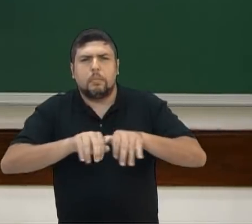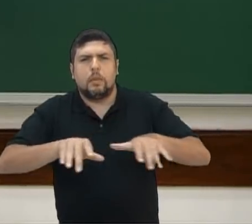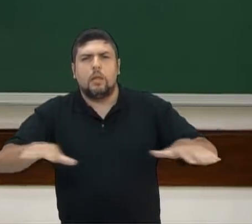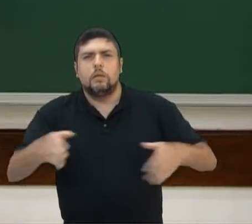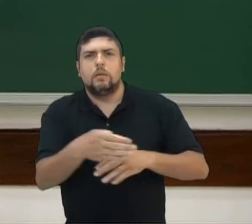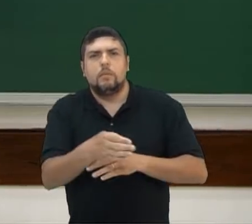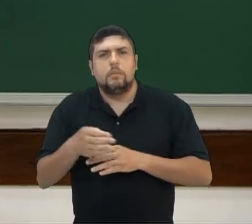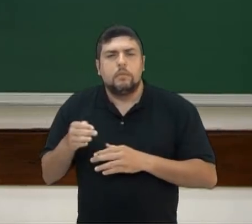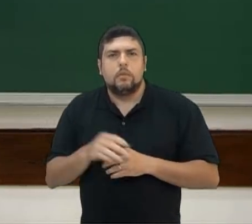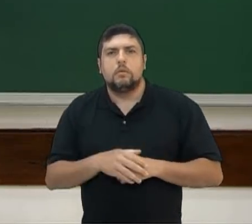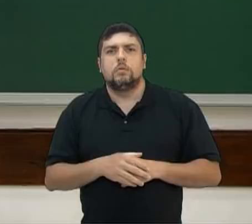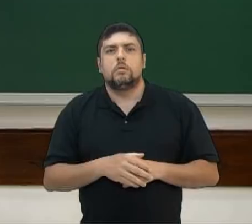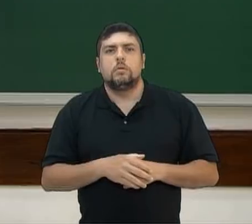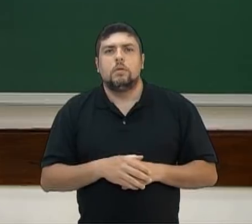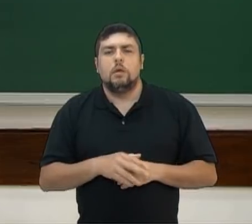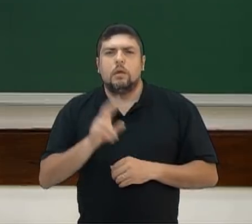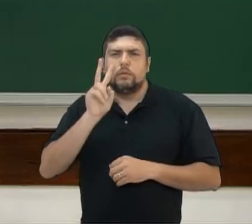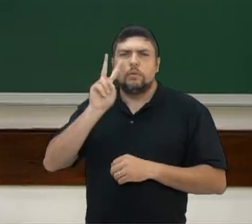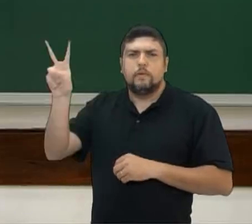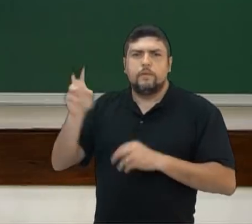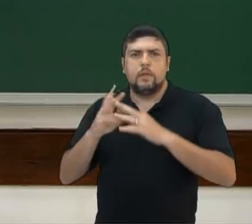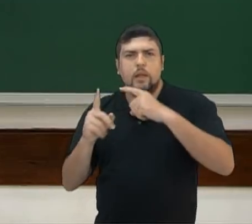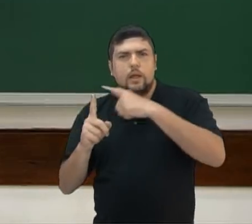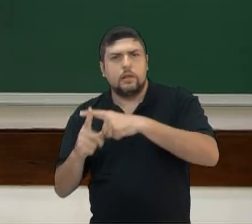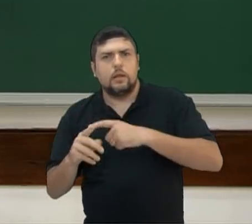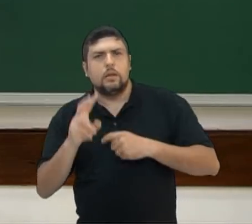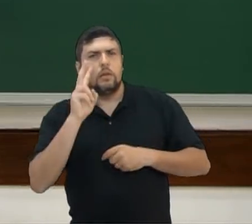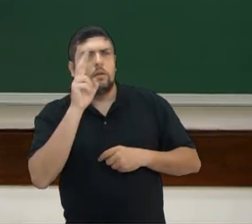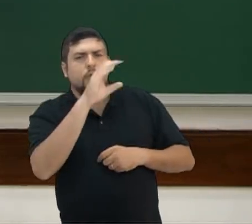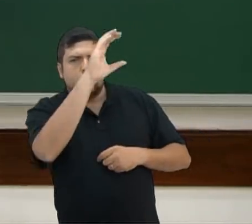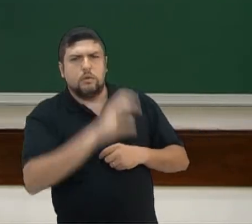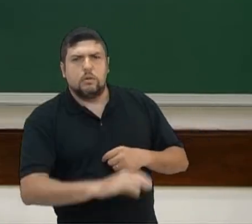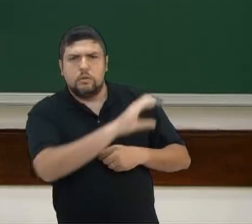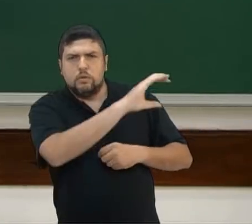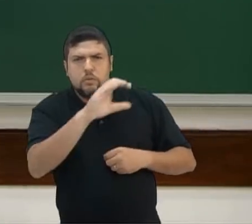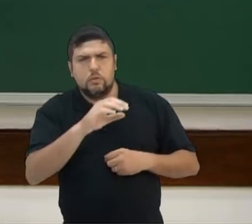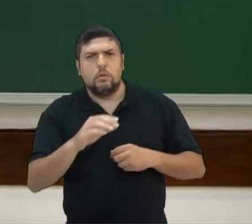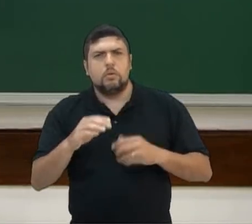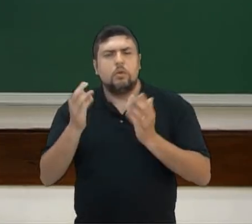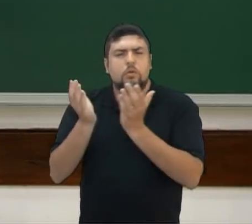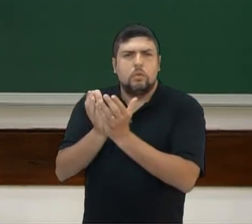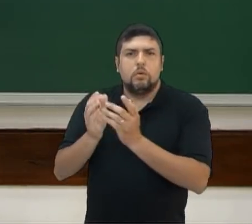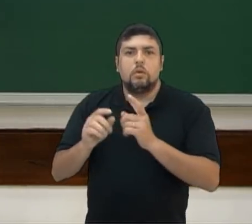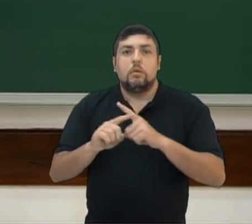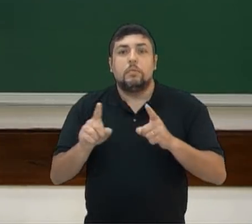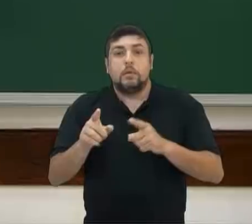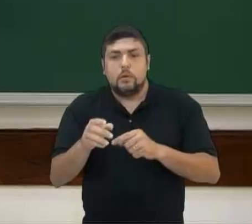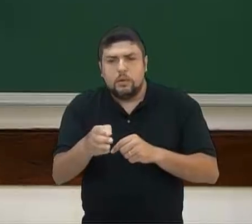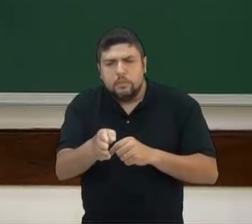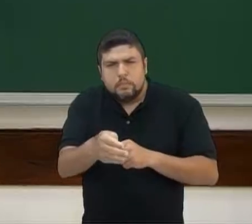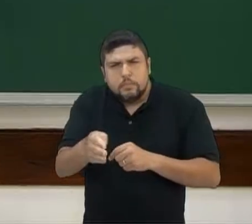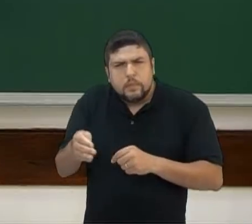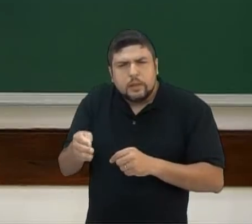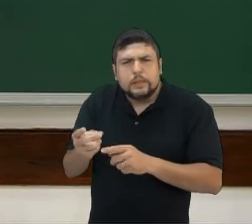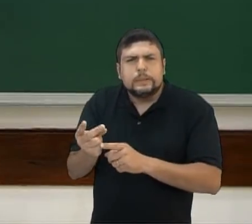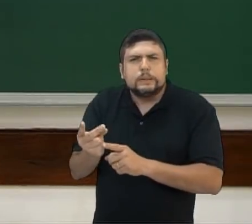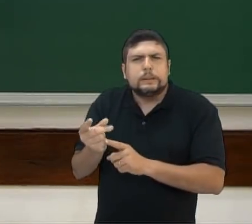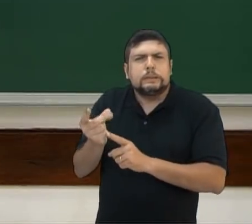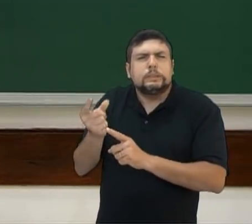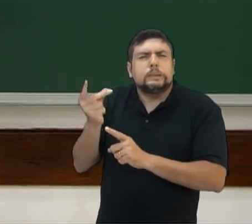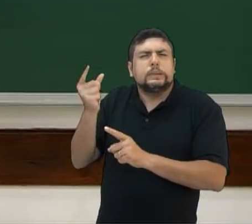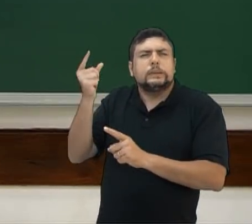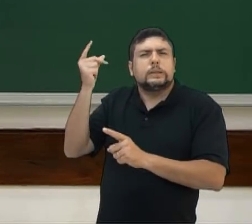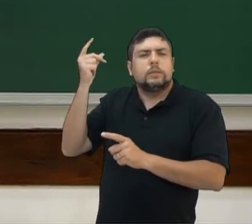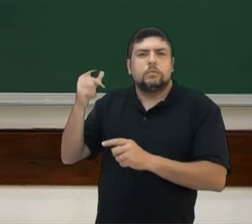encontra sempre peixe, nos vitrais, na história do cristianismo. Mas esse símbolo é um símbolo bem antigo. Talvez